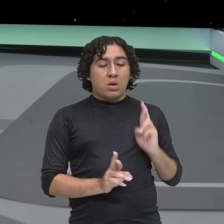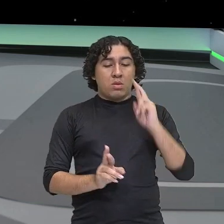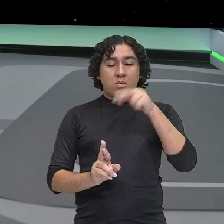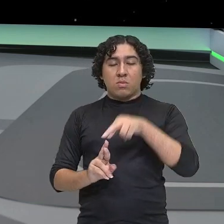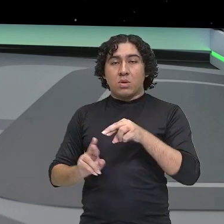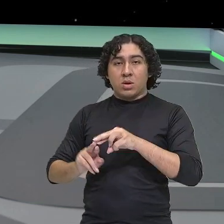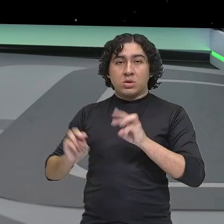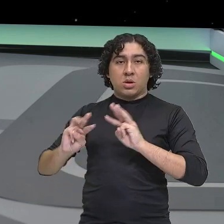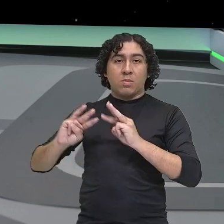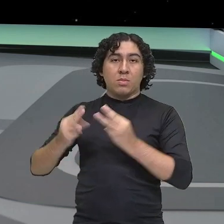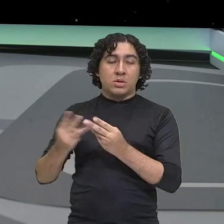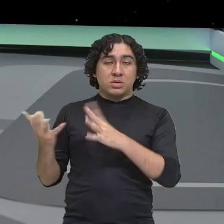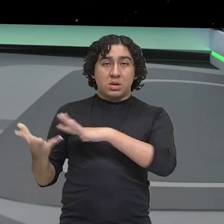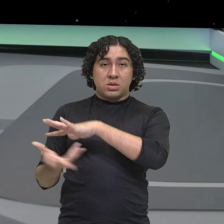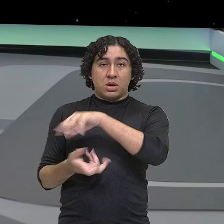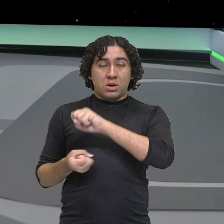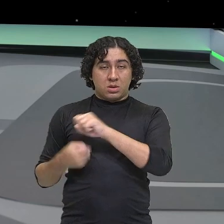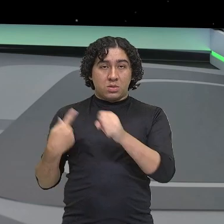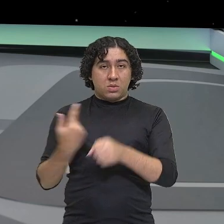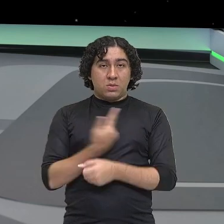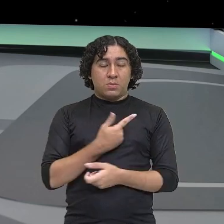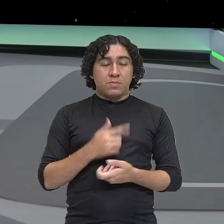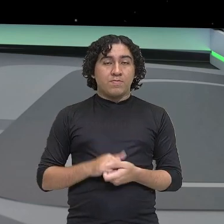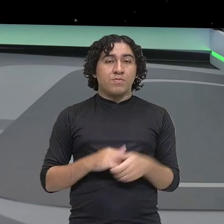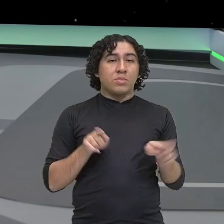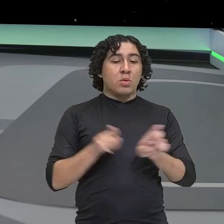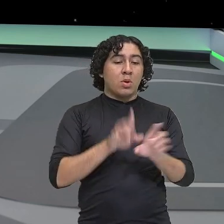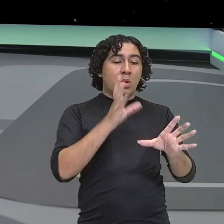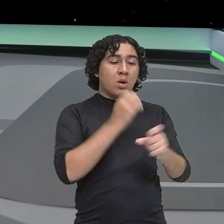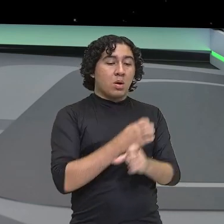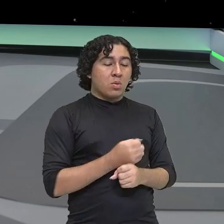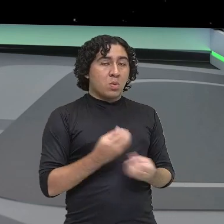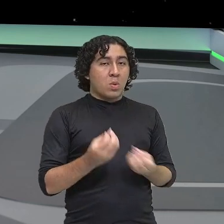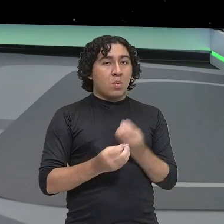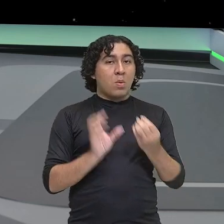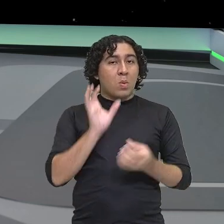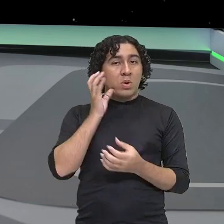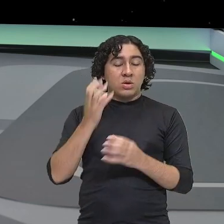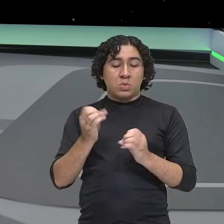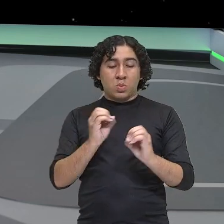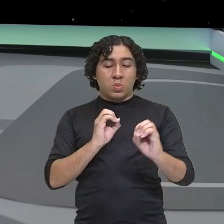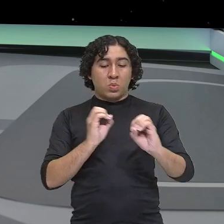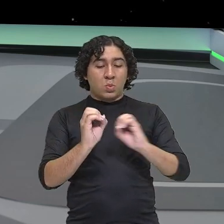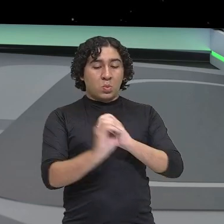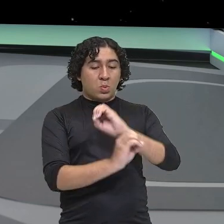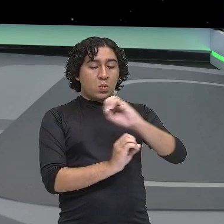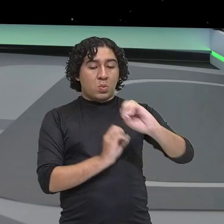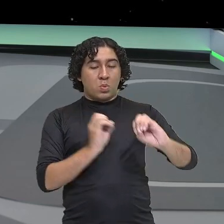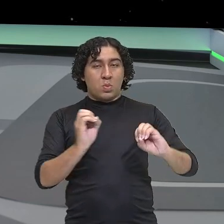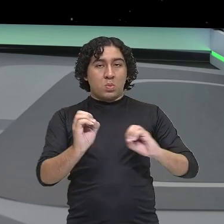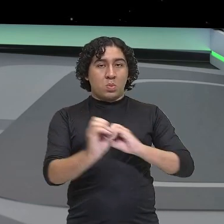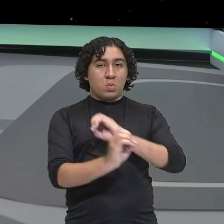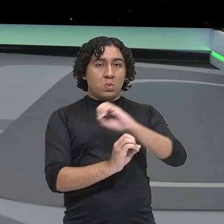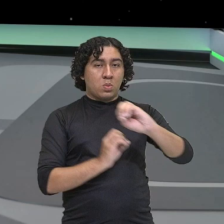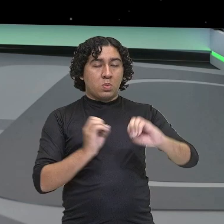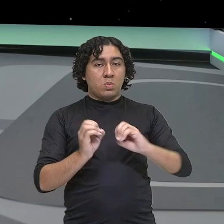da Terra, no cálculo do efeito de rotação da Terra no seu